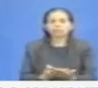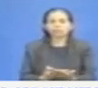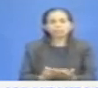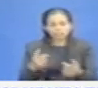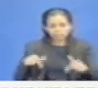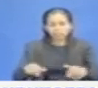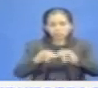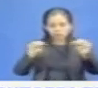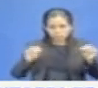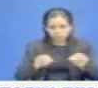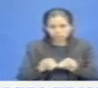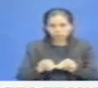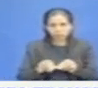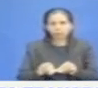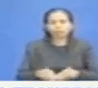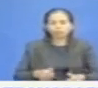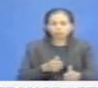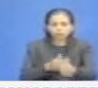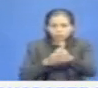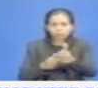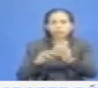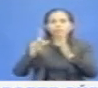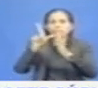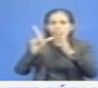los tu ir